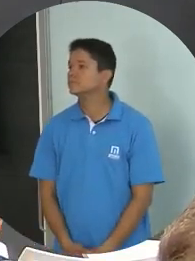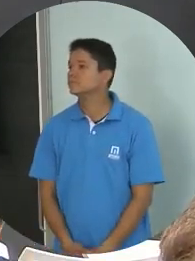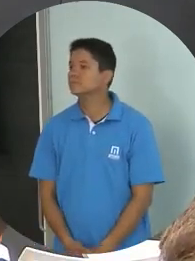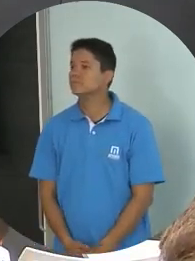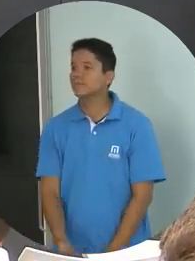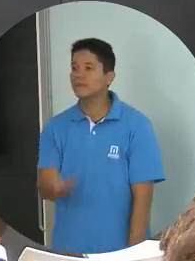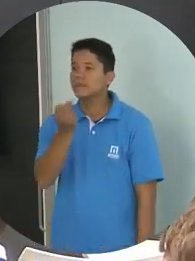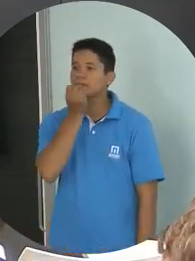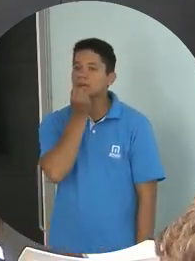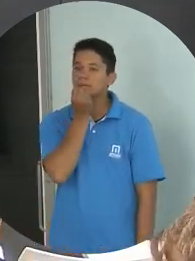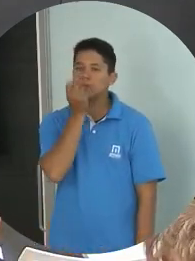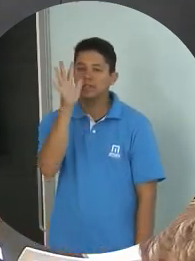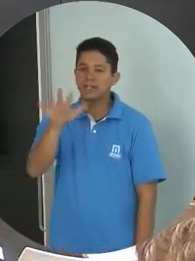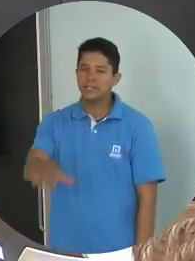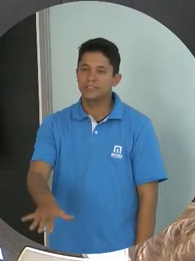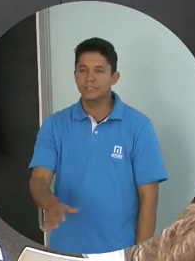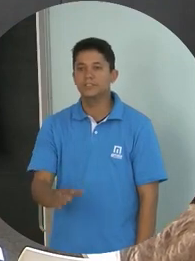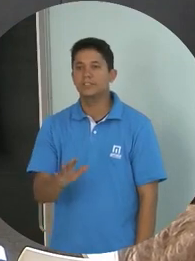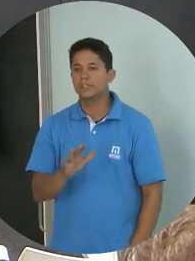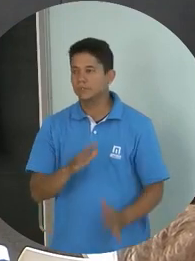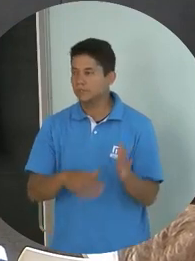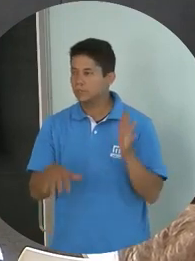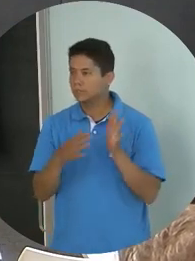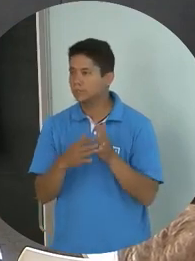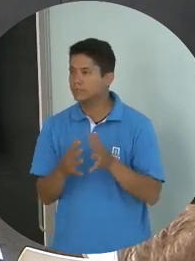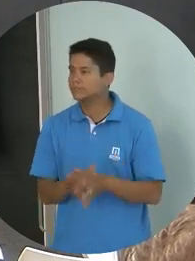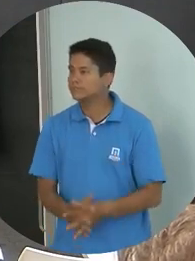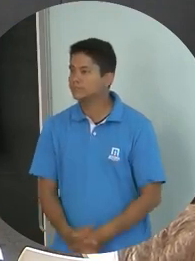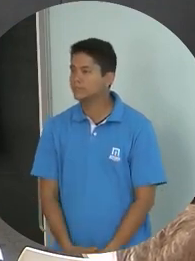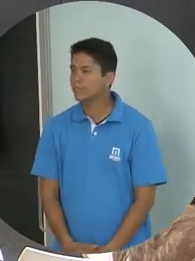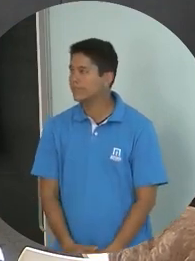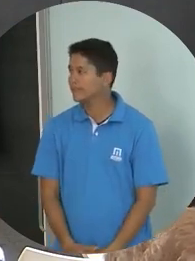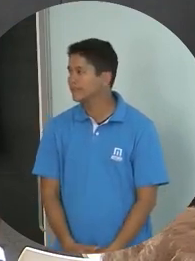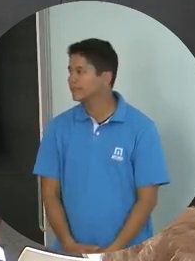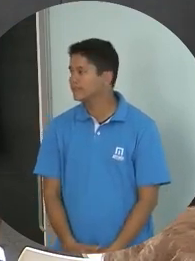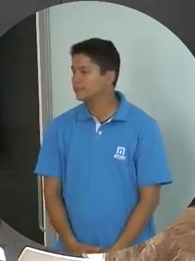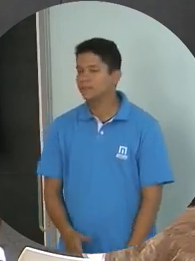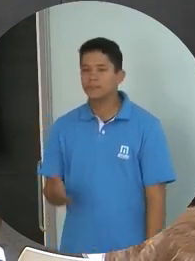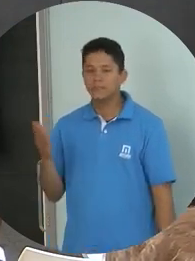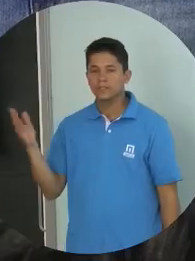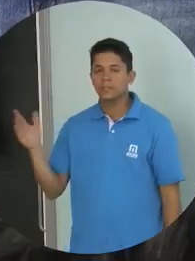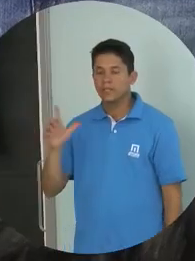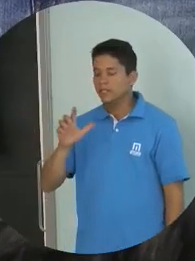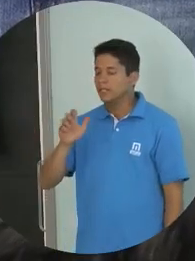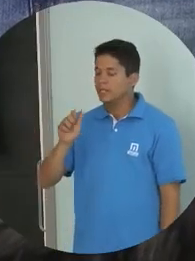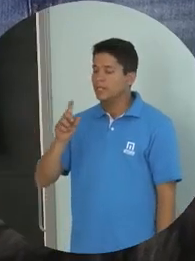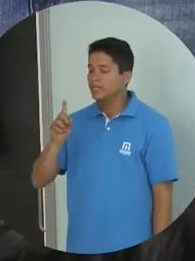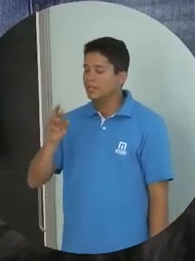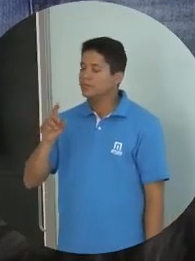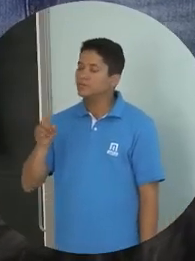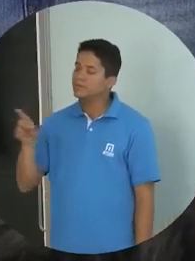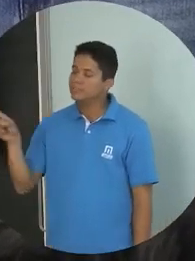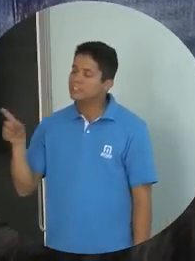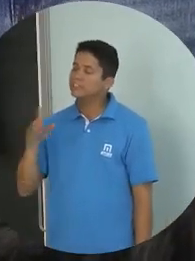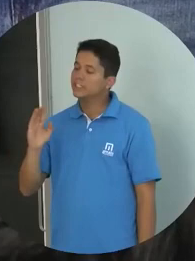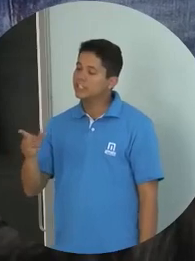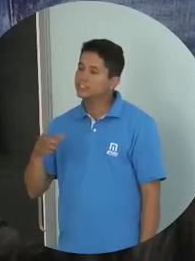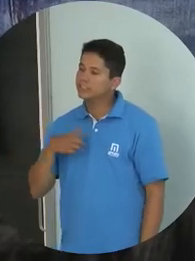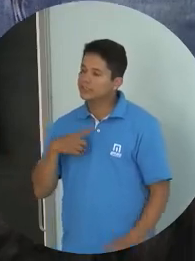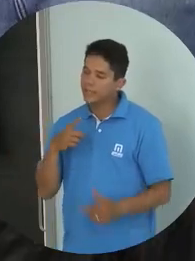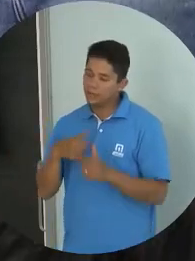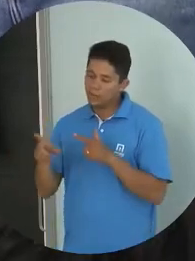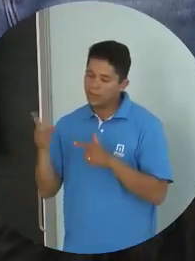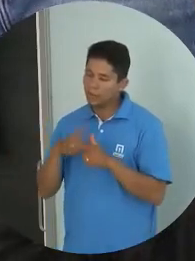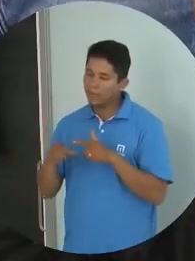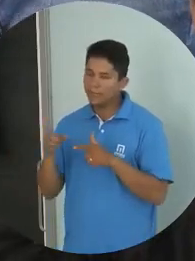Boa tarde a todos. Boa tarde, Leandro. Leandro, vocês já tiveram algum problema com relação a